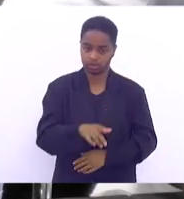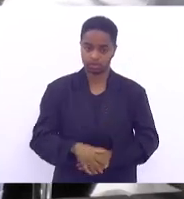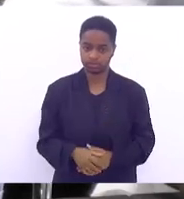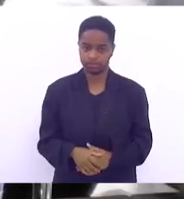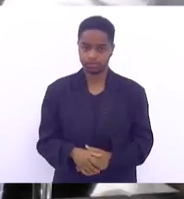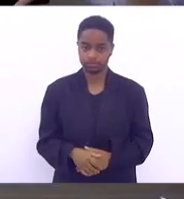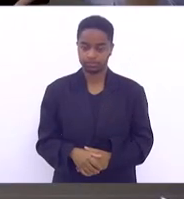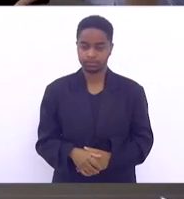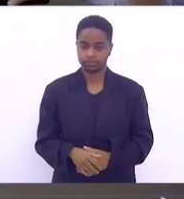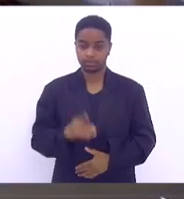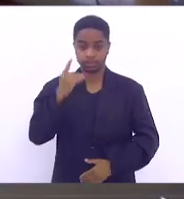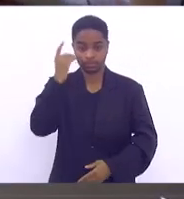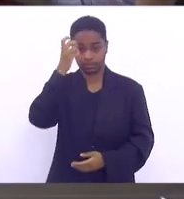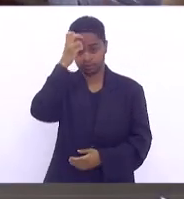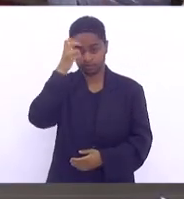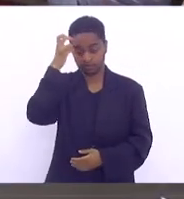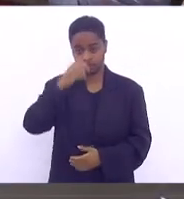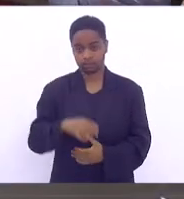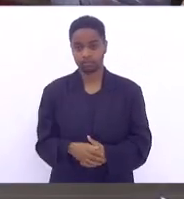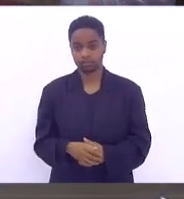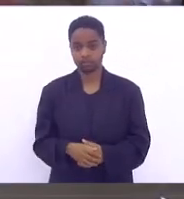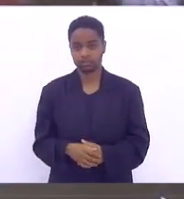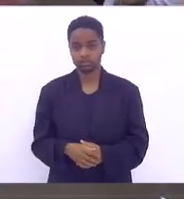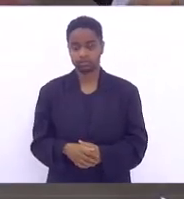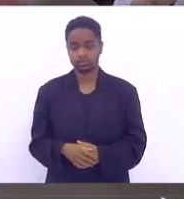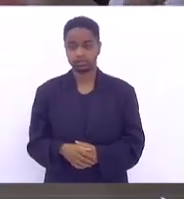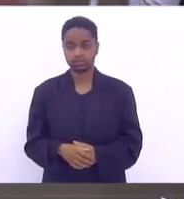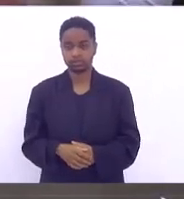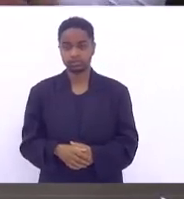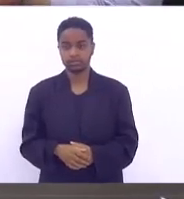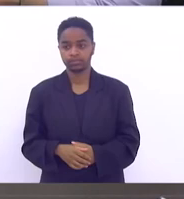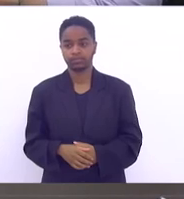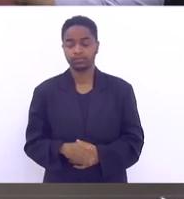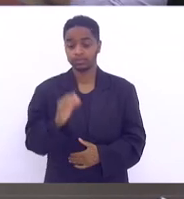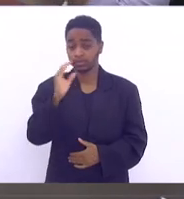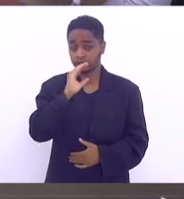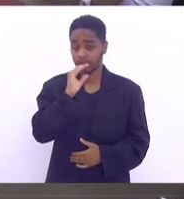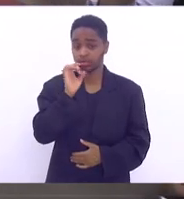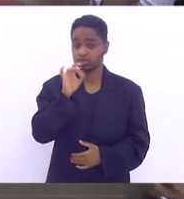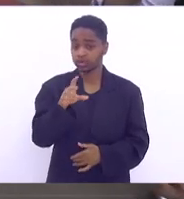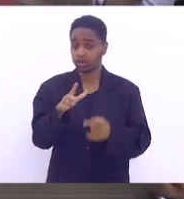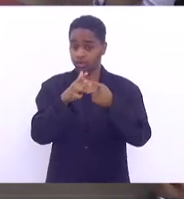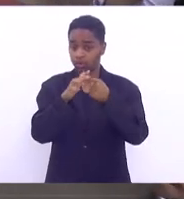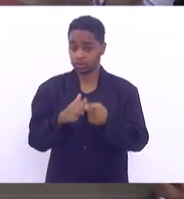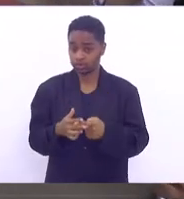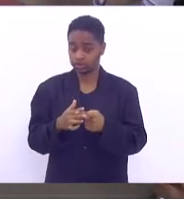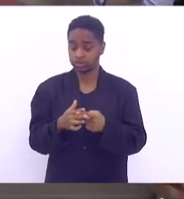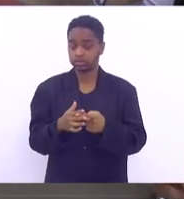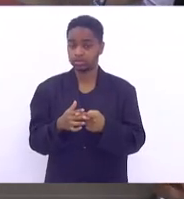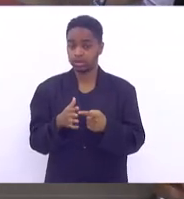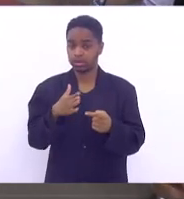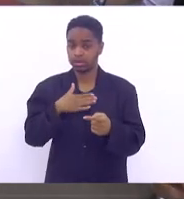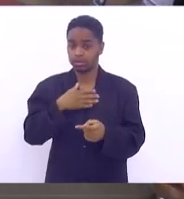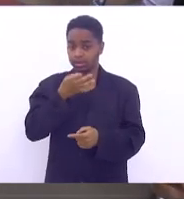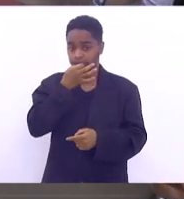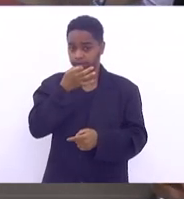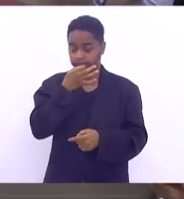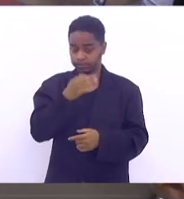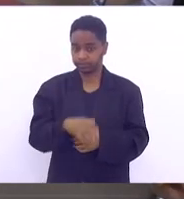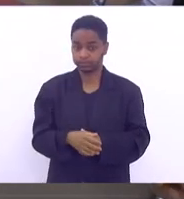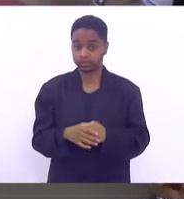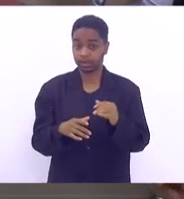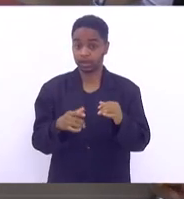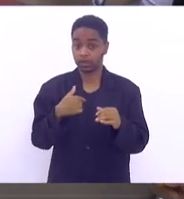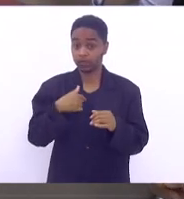Perfeito. Deputada Verônica. Presidente, eu só um minutinho, só para corrigir aqui minha questão. A lei